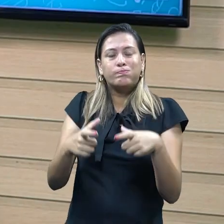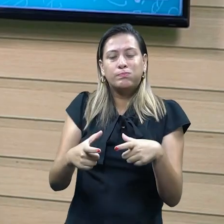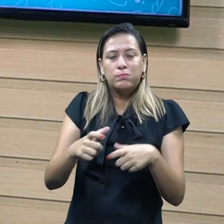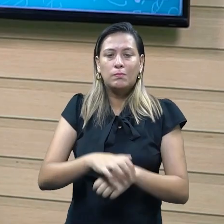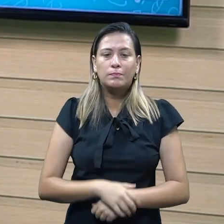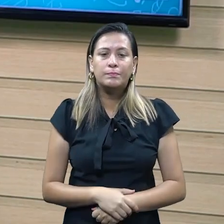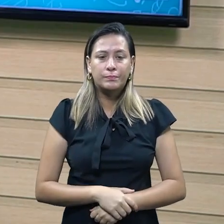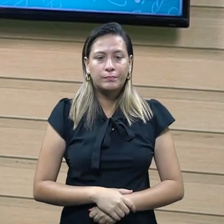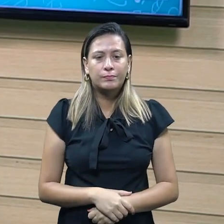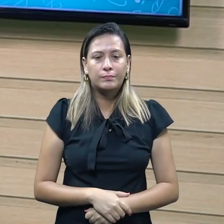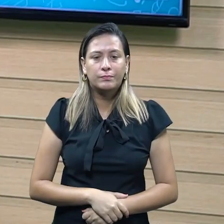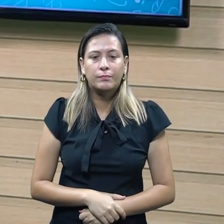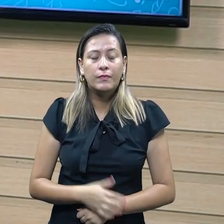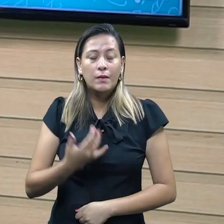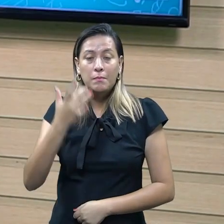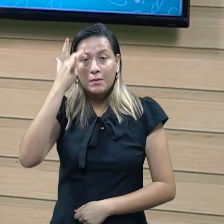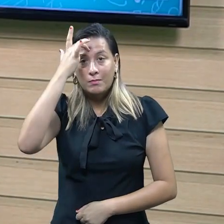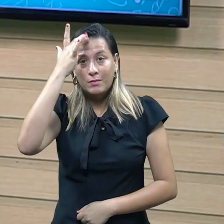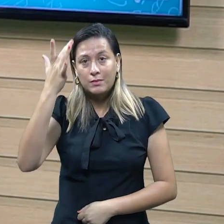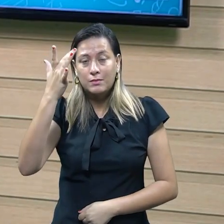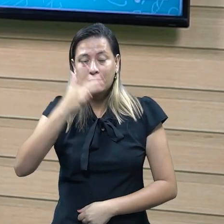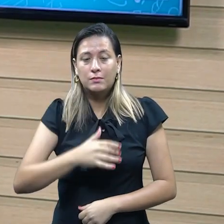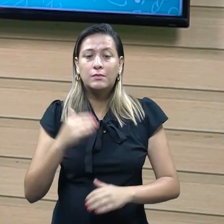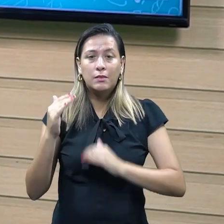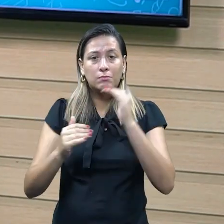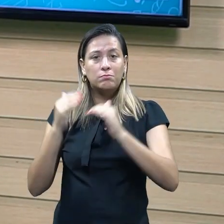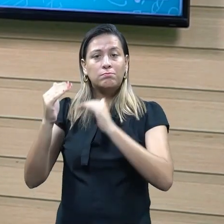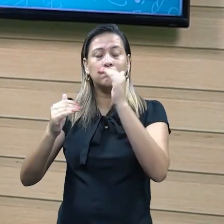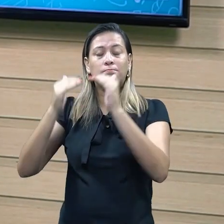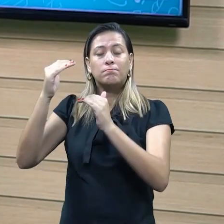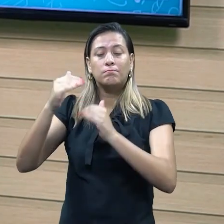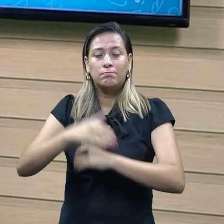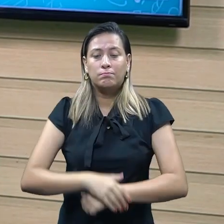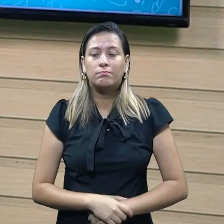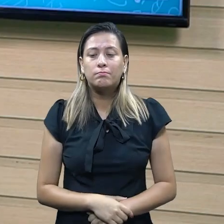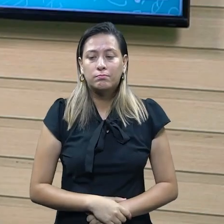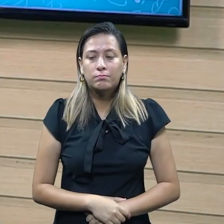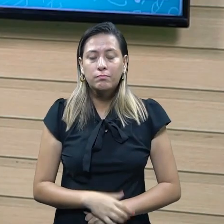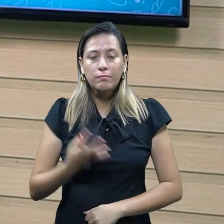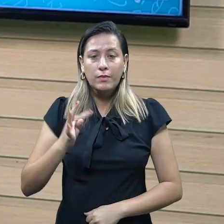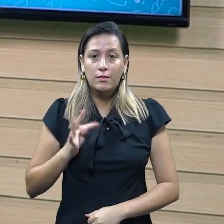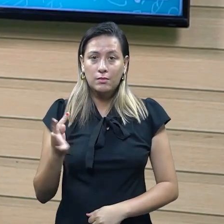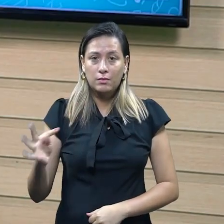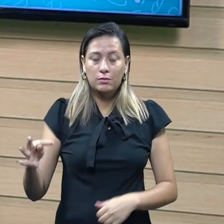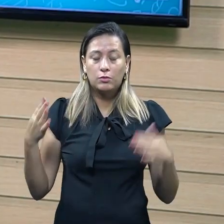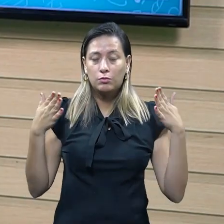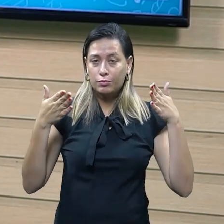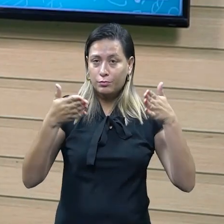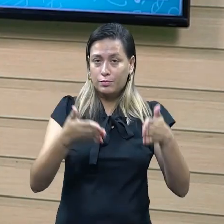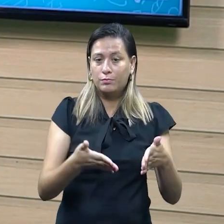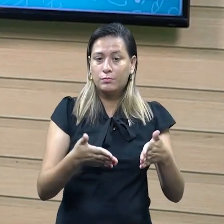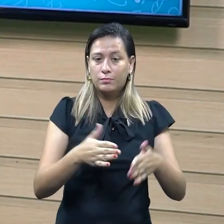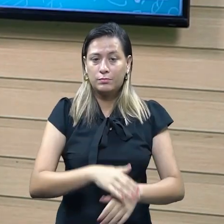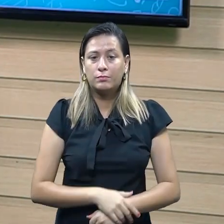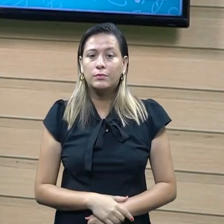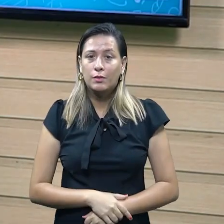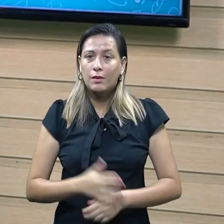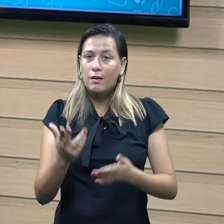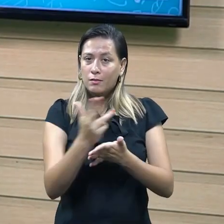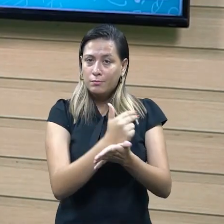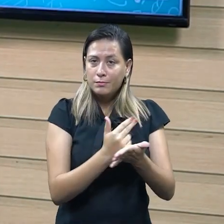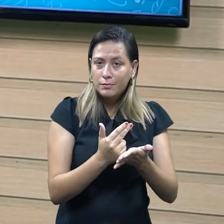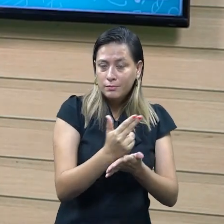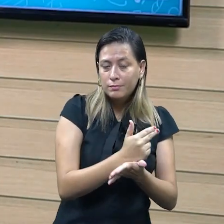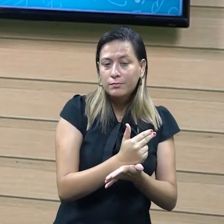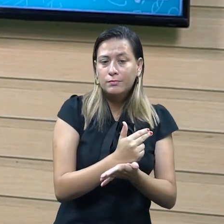alcance maior que facilita esse desenvolvimento dessa tecnologia voltada exclusivamente para o